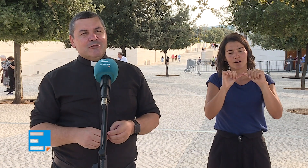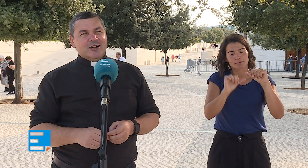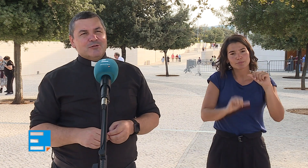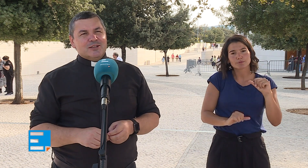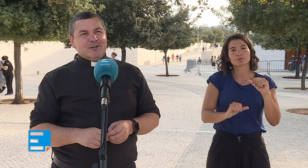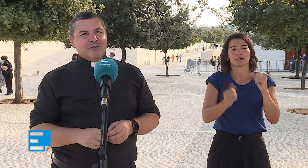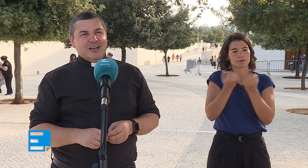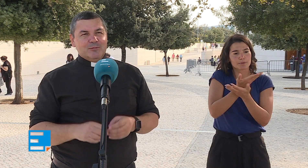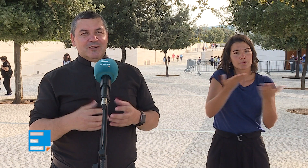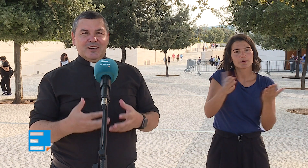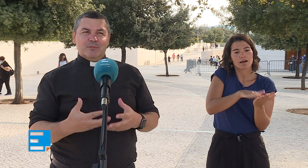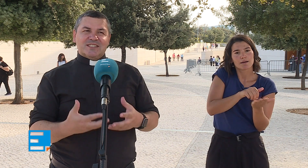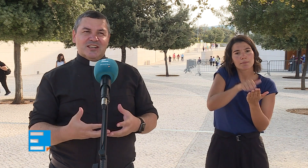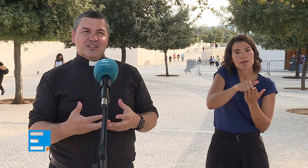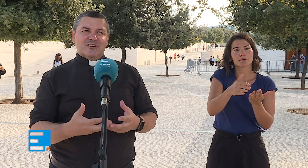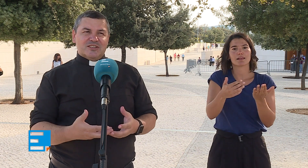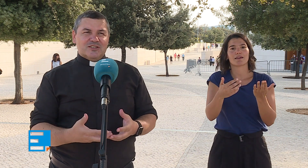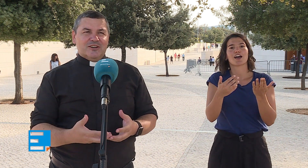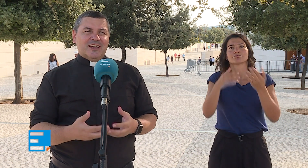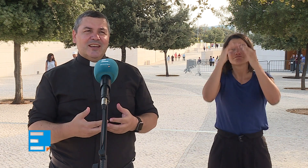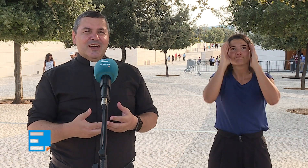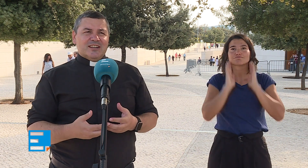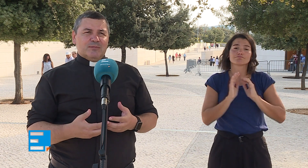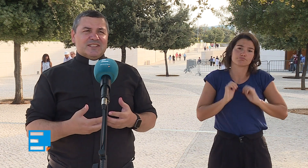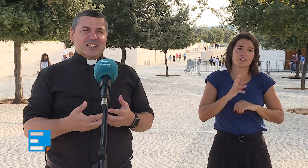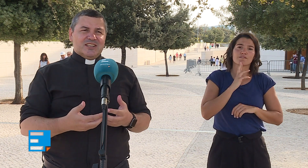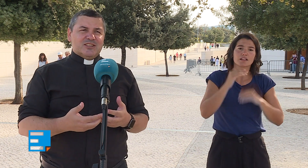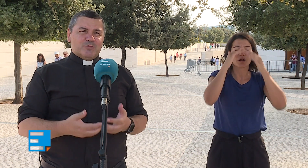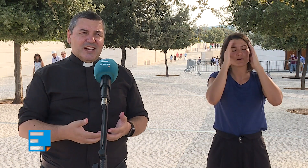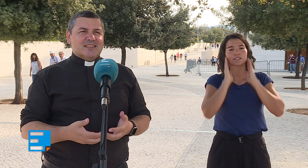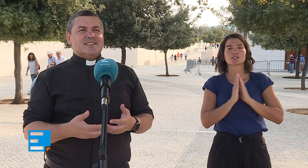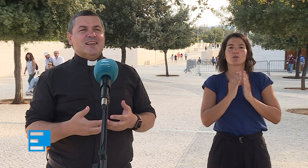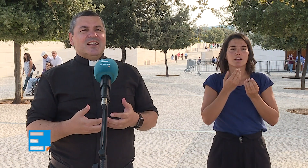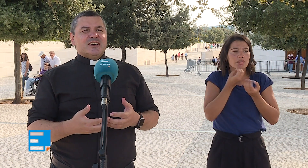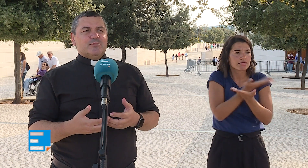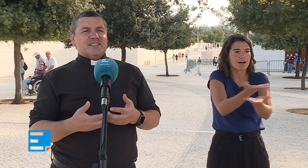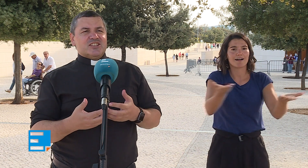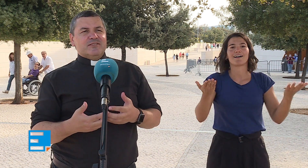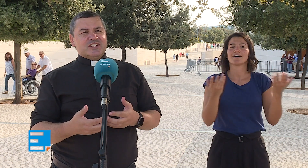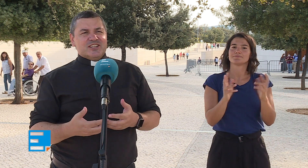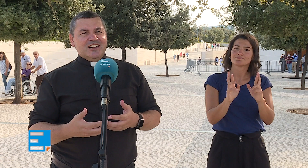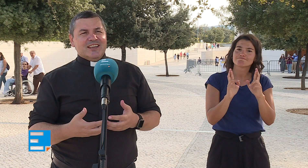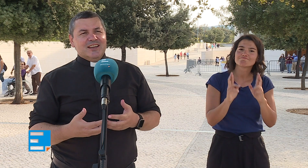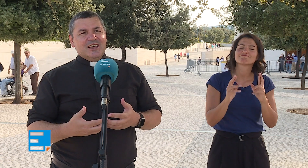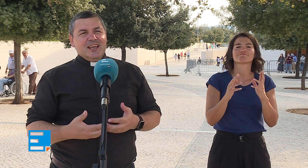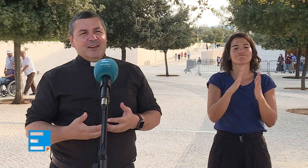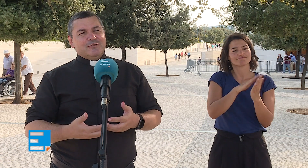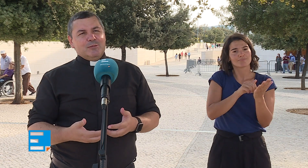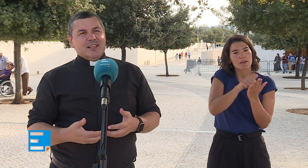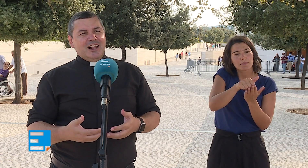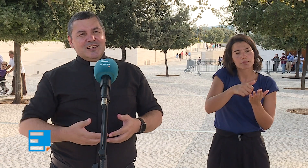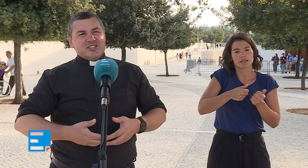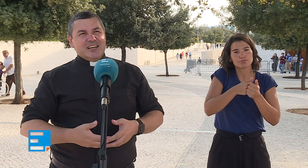caso particular do Santuário de Fátima, levar a mensagem de Nossa Senhora, esta mensagem de esperança, esta mensagem evangélica.